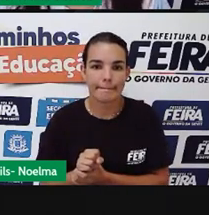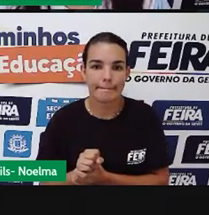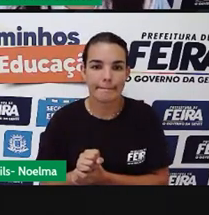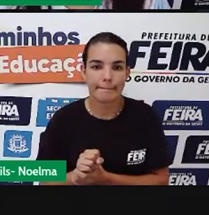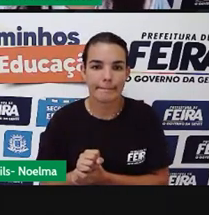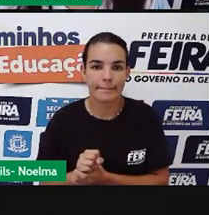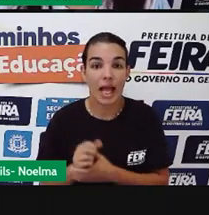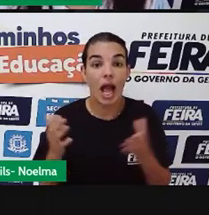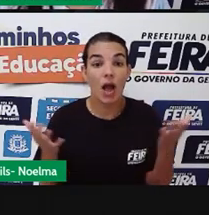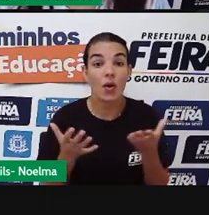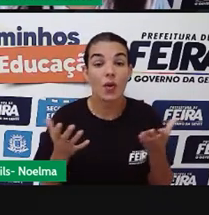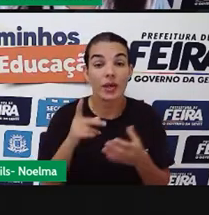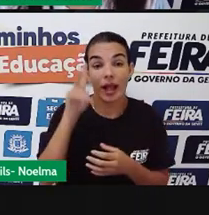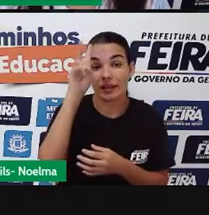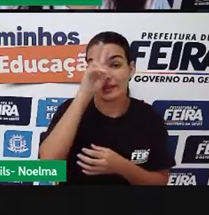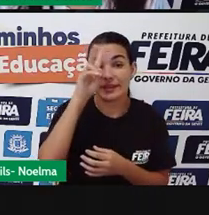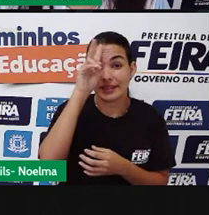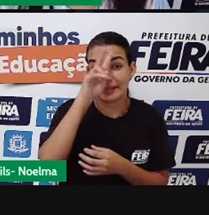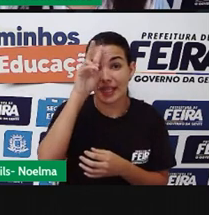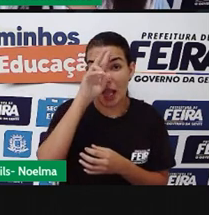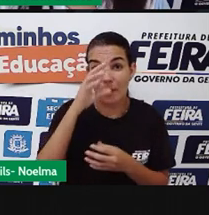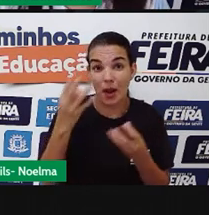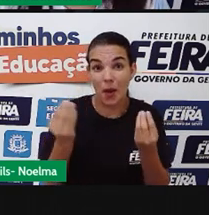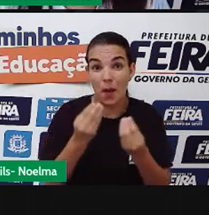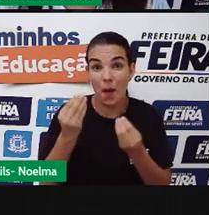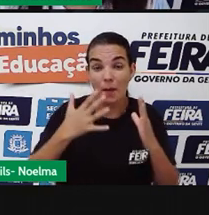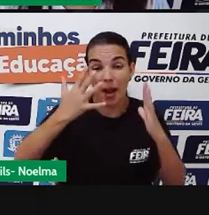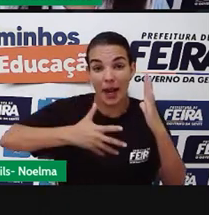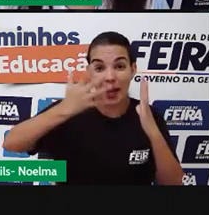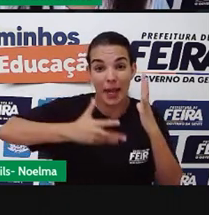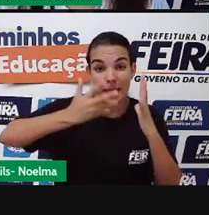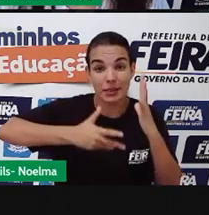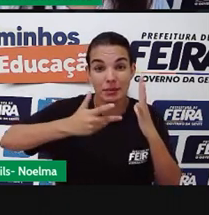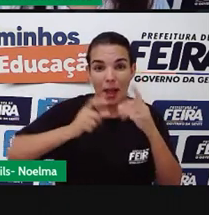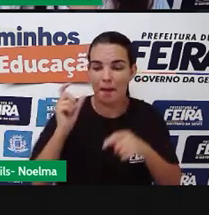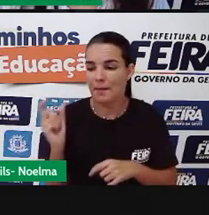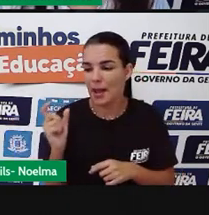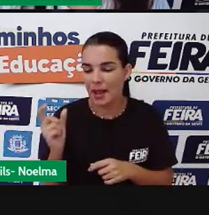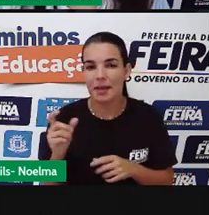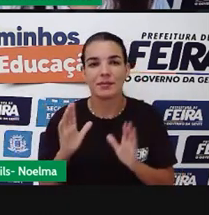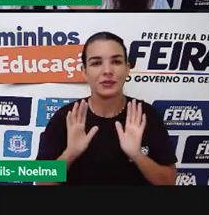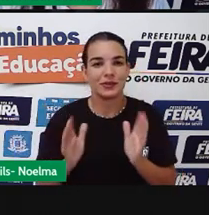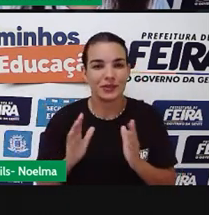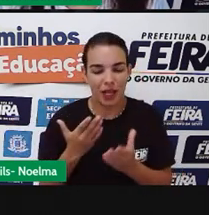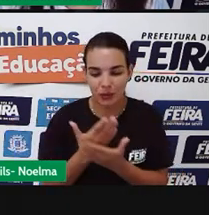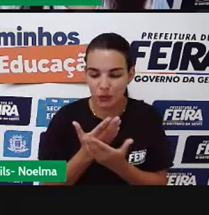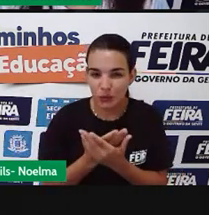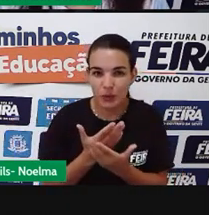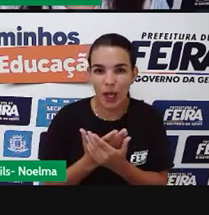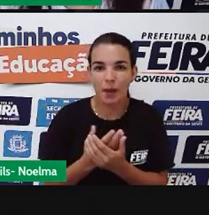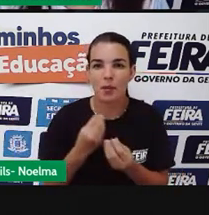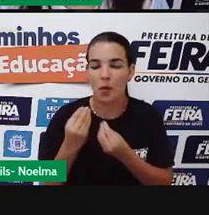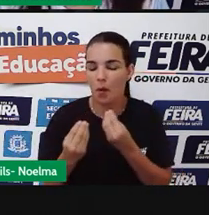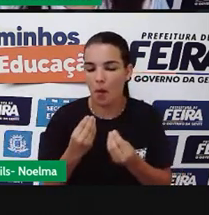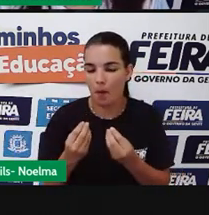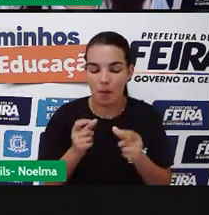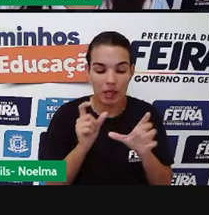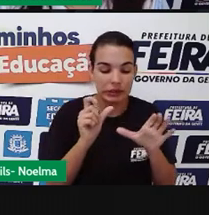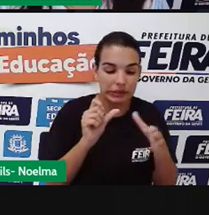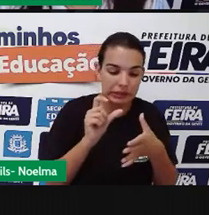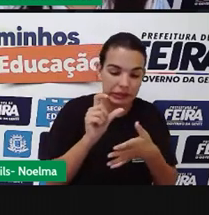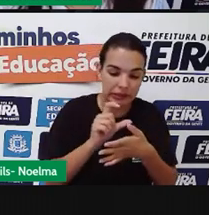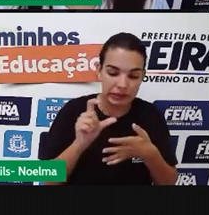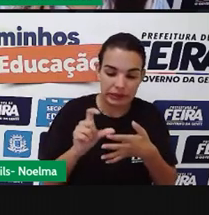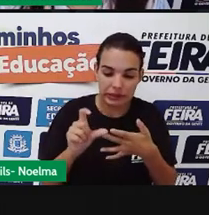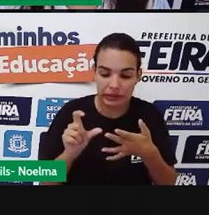A classificação das palavras de acordo com a sílaba tônica, nós também estudamos durante as nossas aulas, onde elas serão